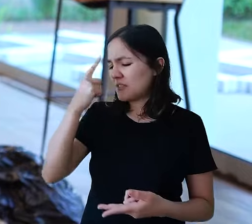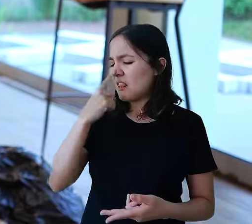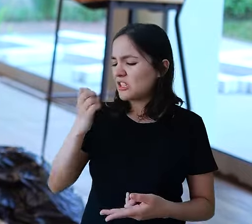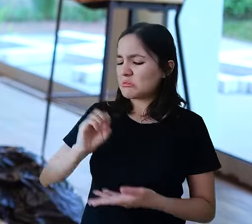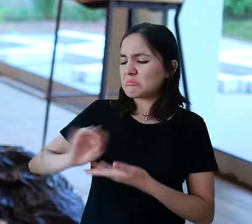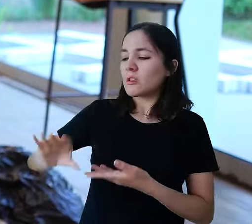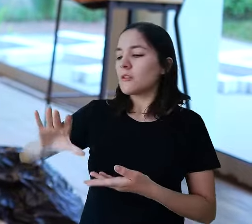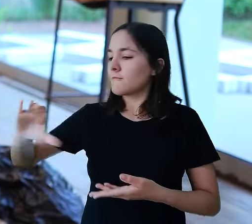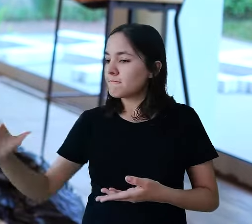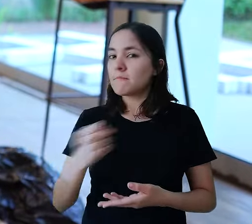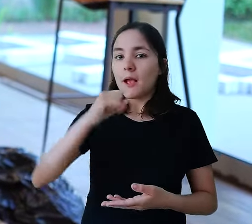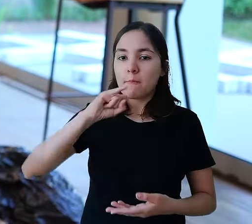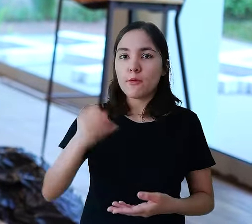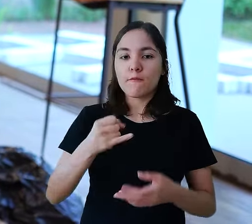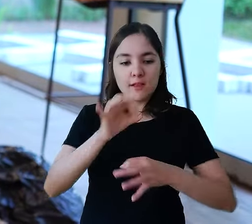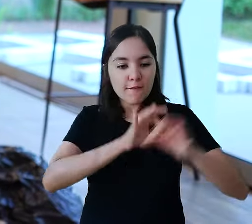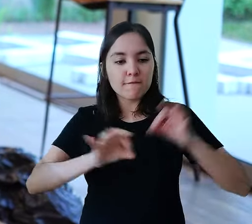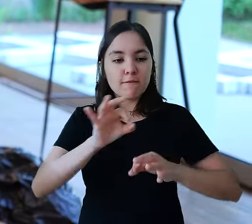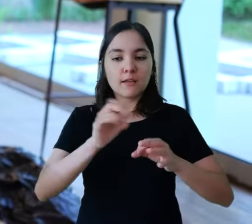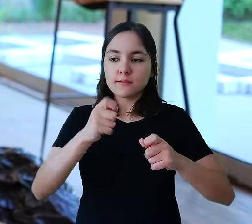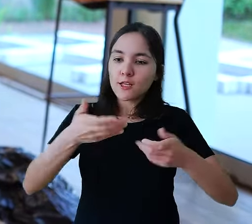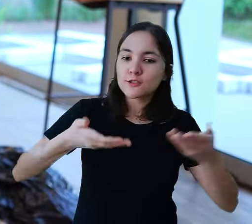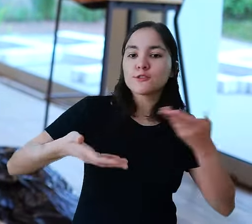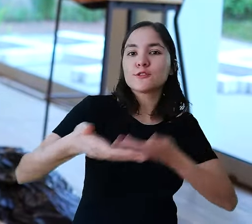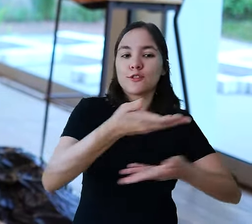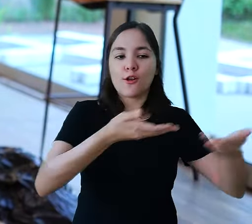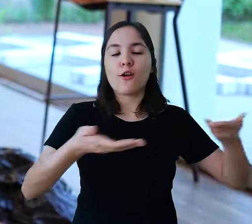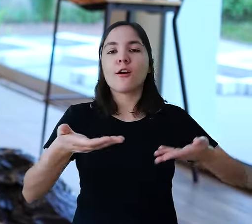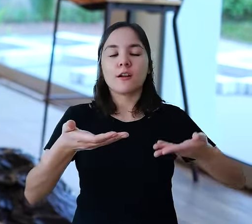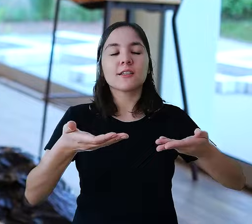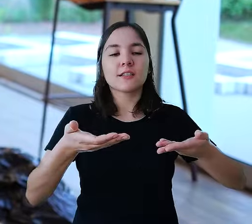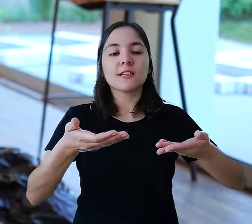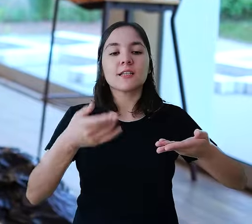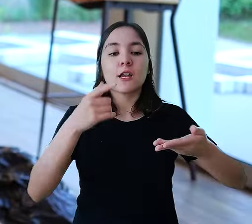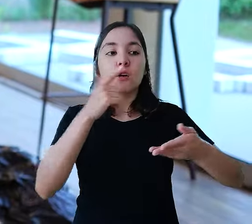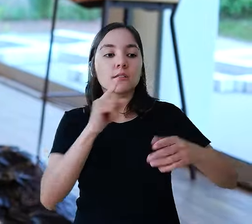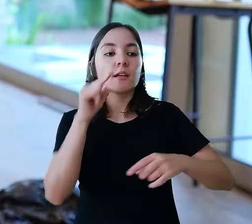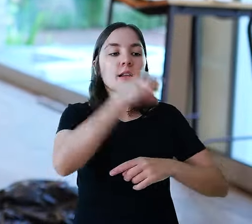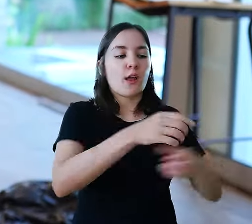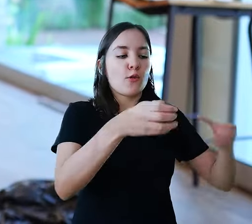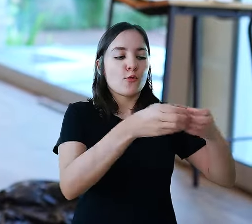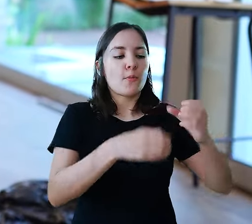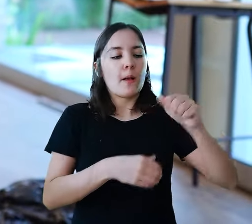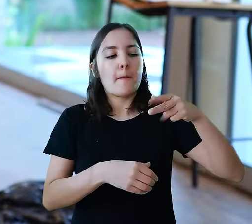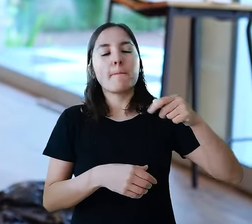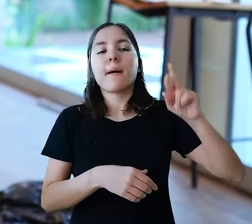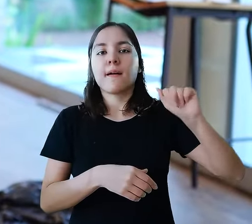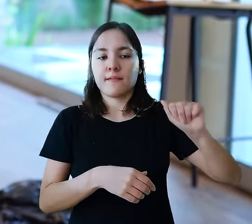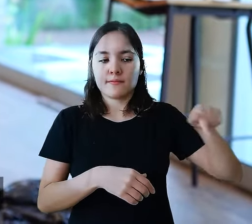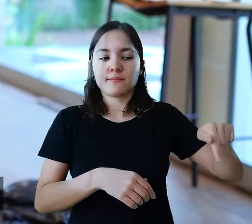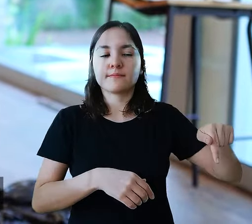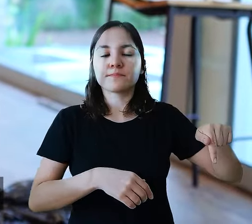descartado, ele ganha um valor, aí ganha um valor de troca, e essa troca ela chega até o Amparar, que foi